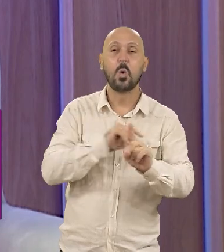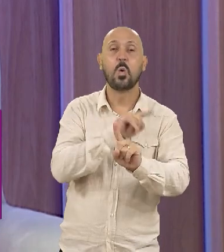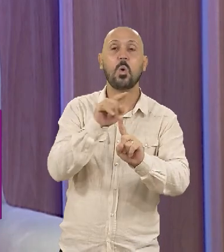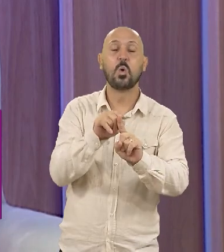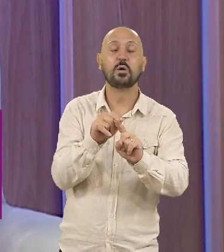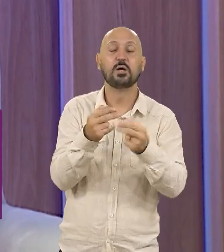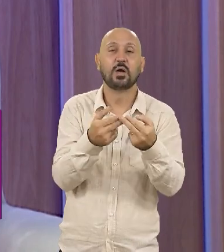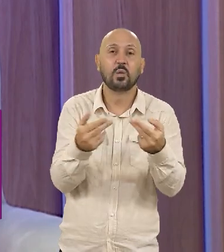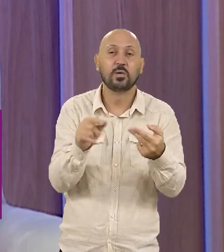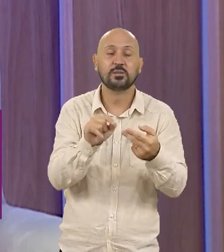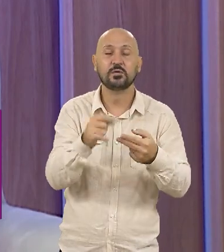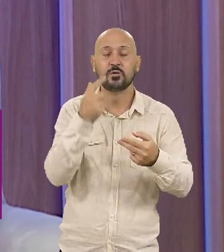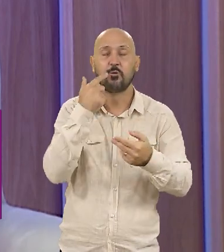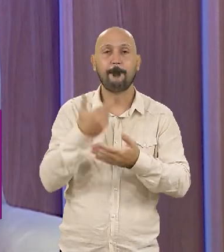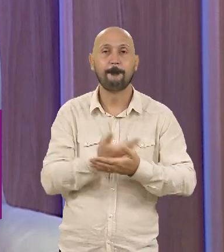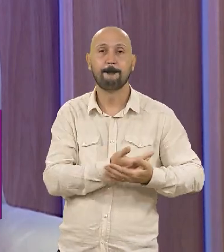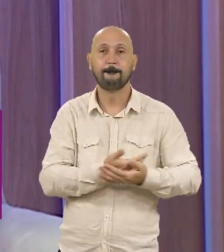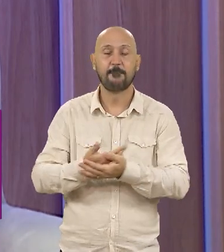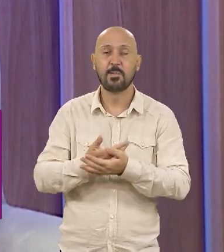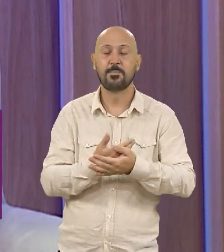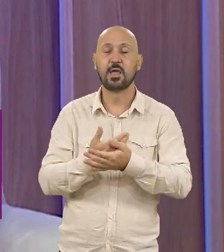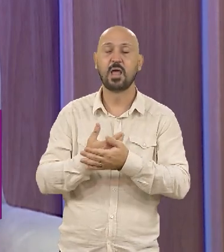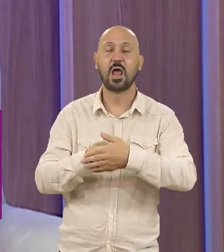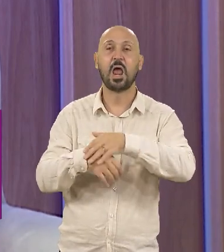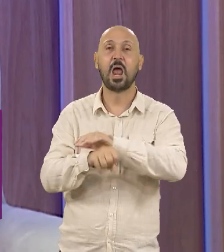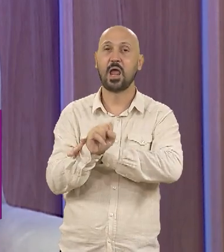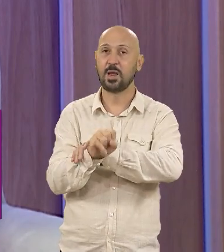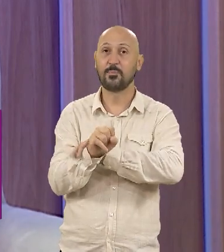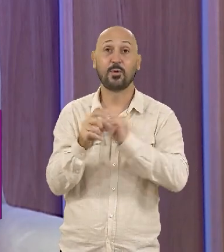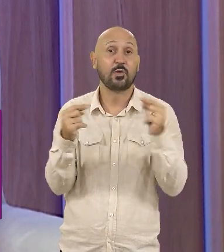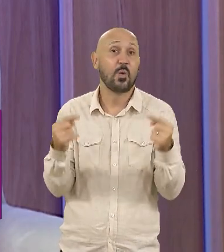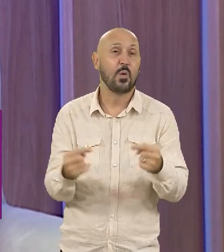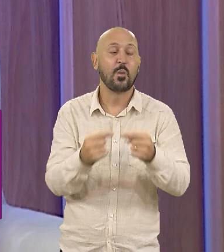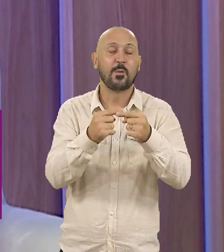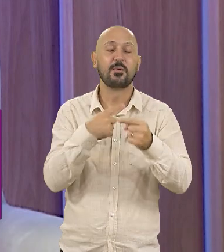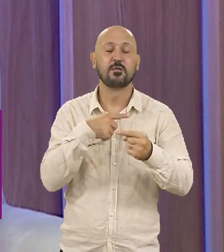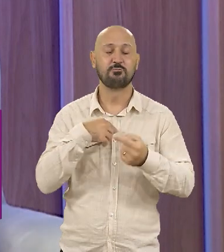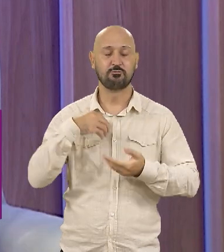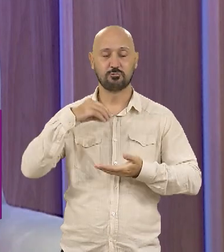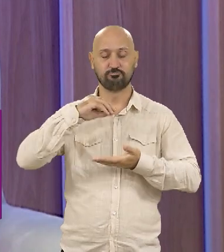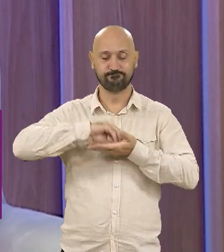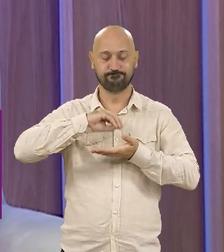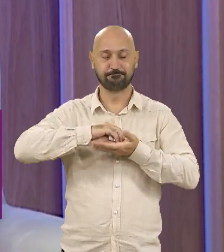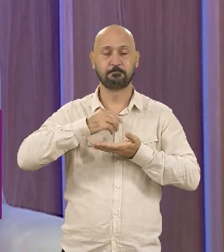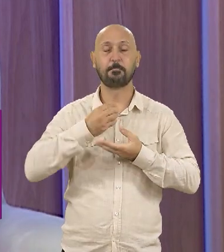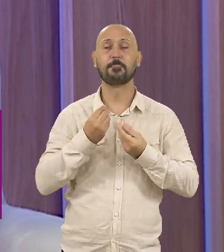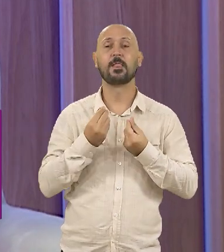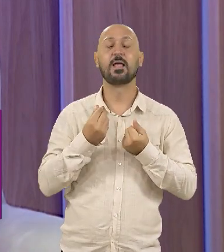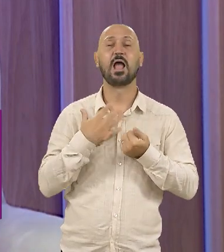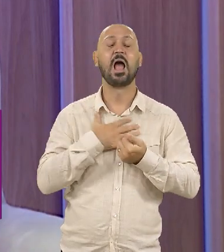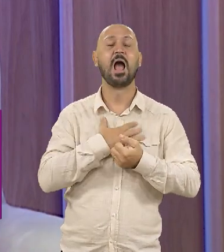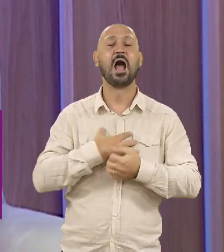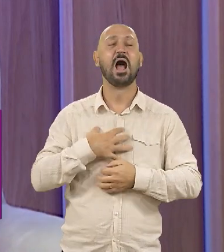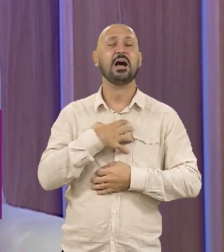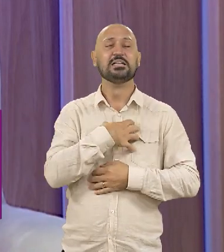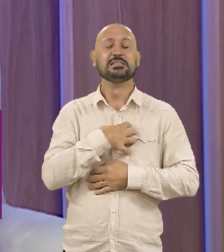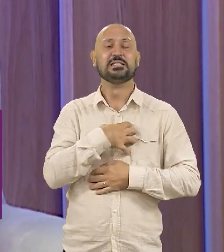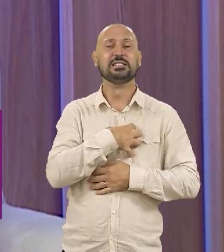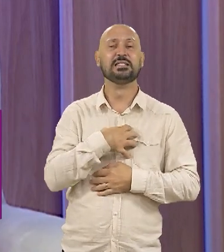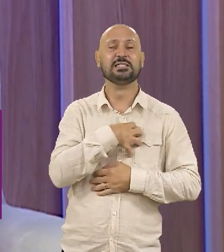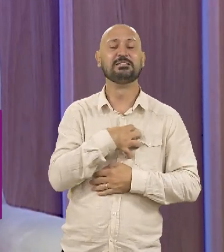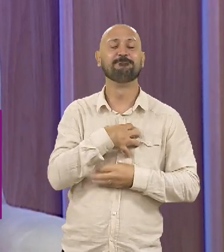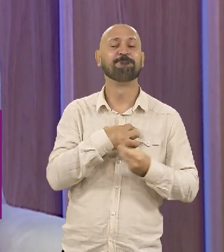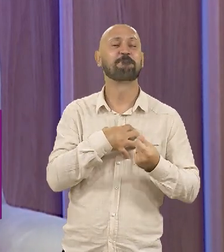objetos. Né? E os bebês reborn vêm de encontro a isso, né? Tentar preencher esse vazio emocional que as pessoas